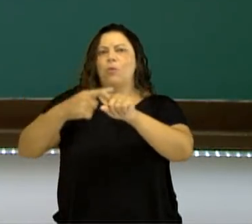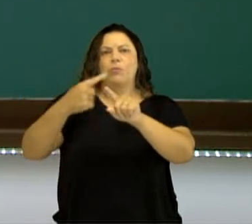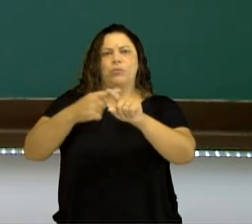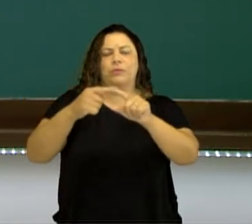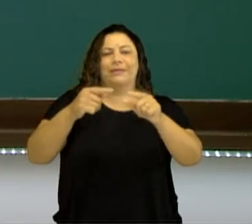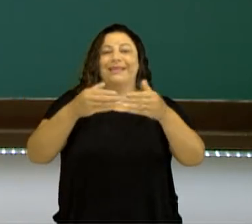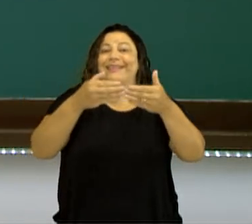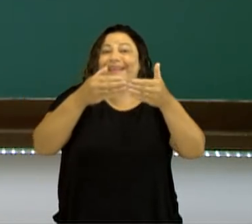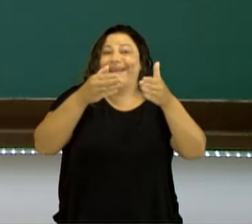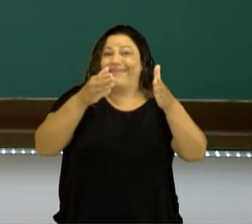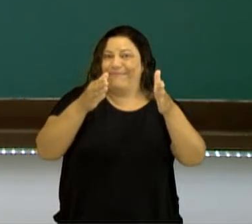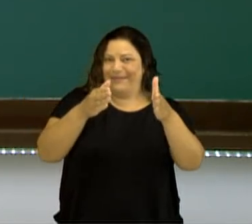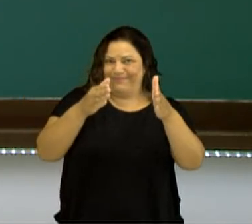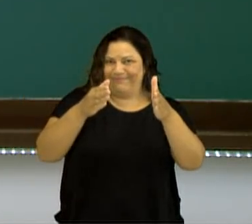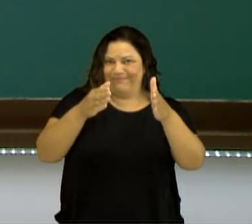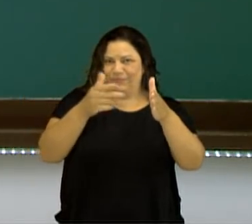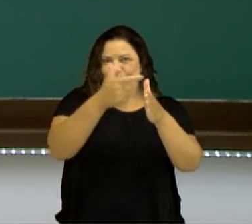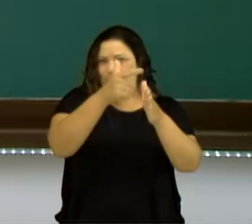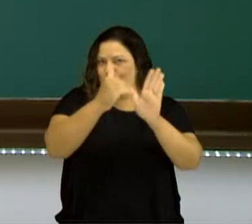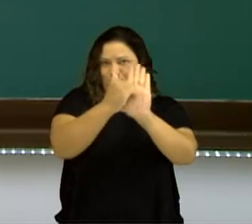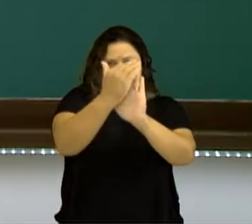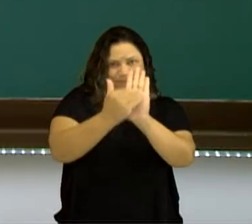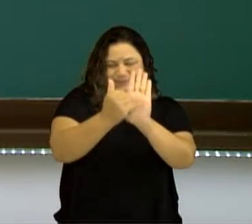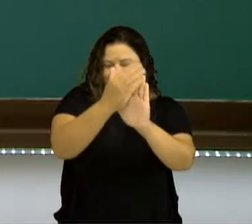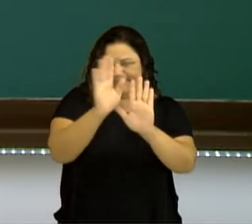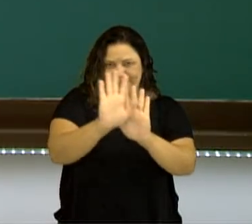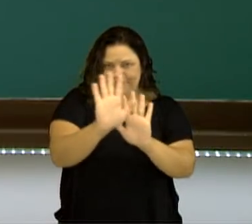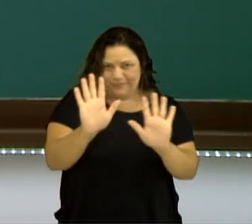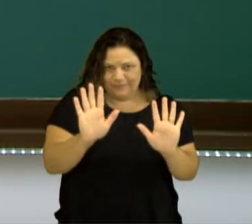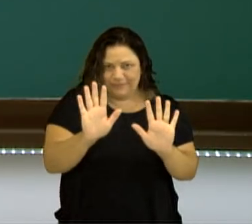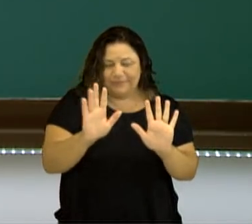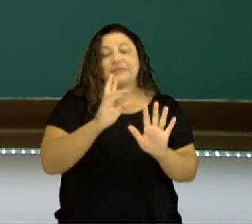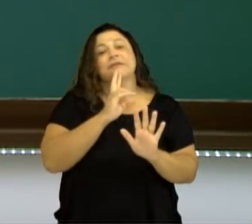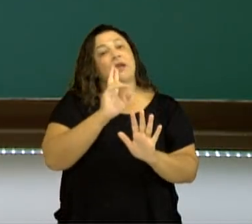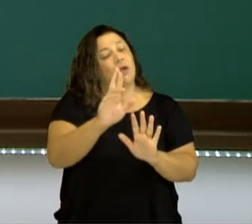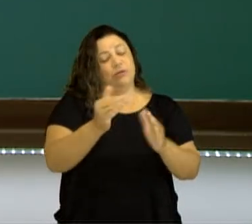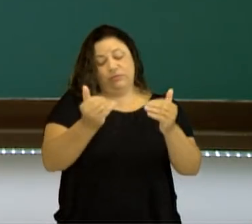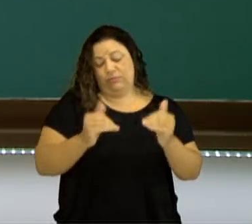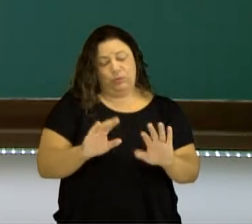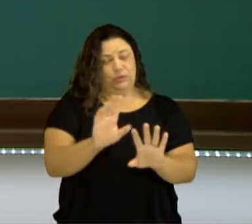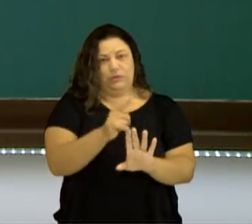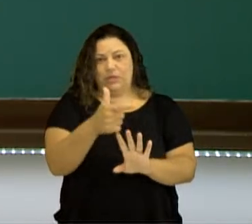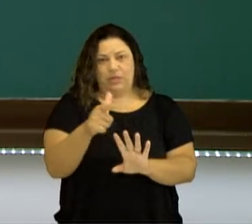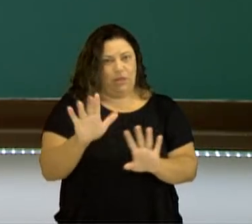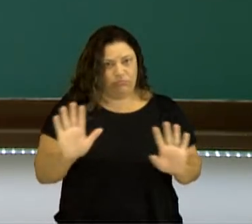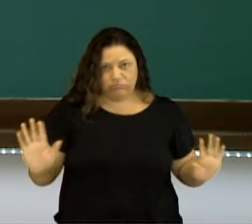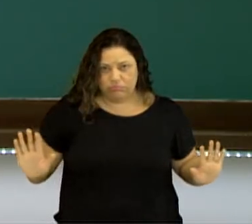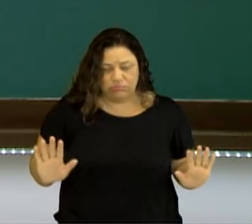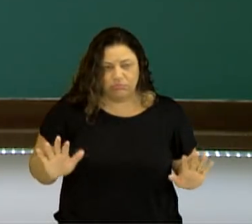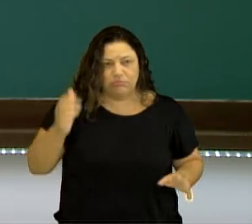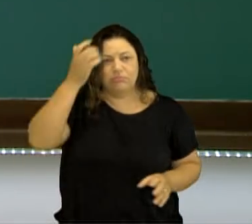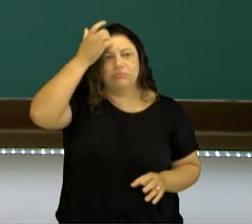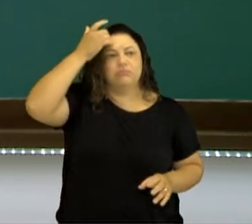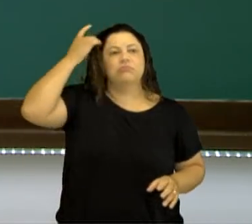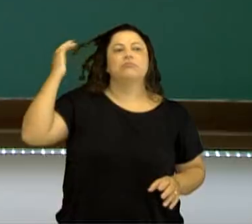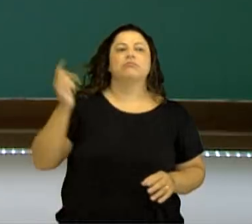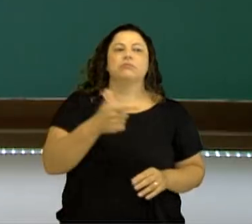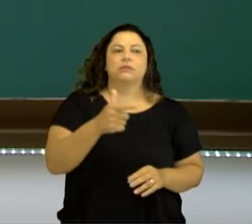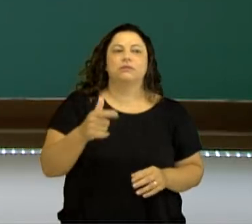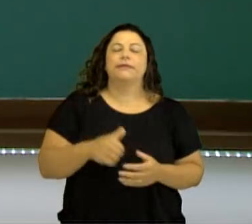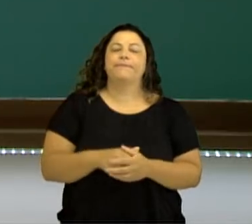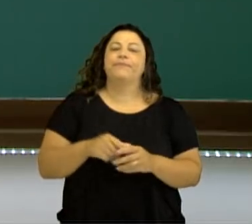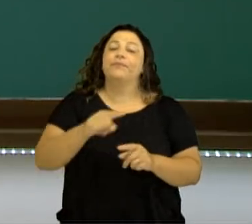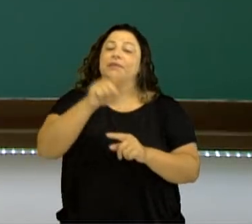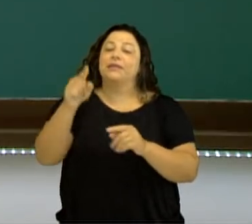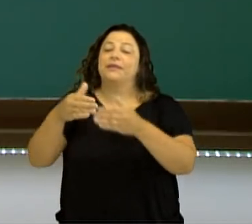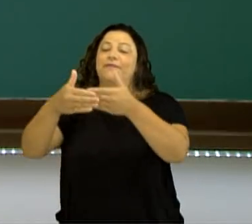com a bolinha aberta. Consequentemente, não vai aparecer na resposta também a bolinha pintada. Bolinha aberta no 2, fechada